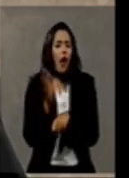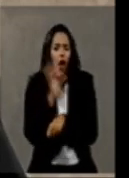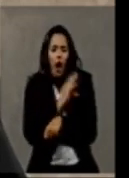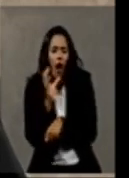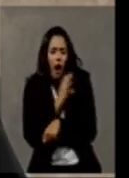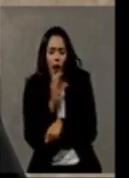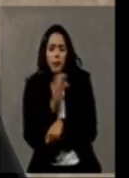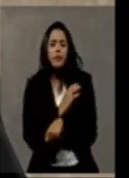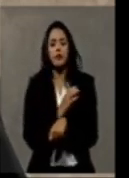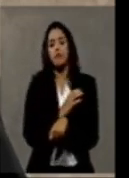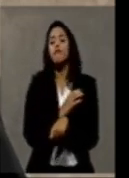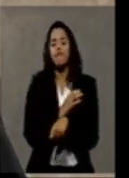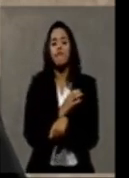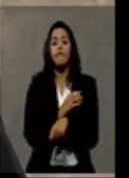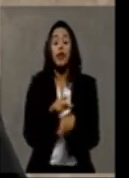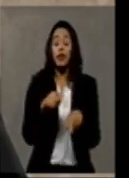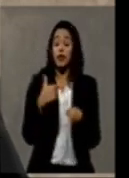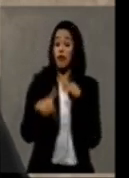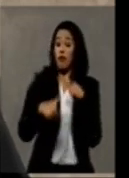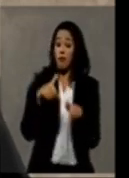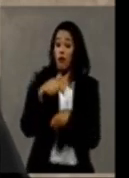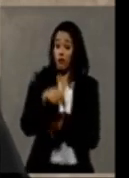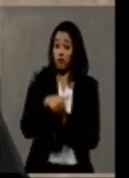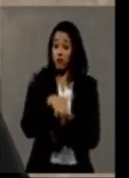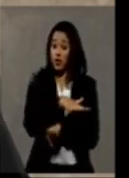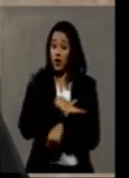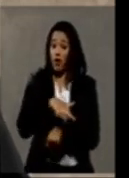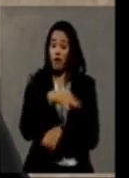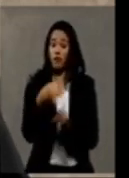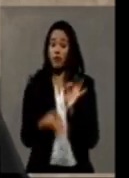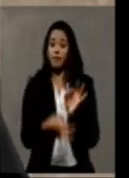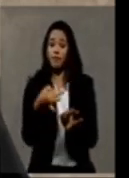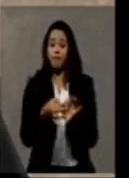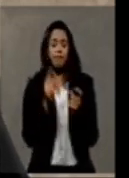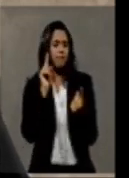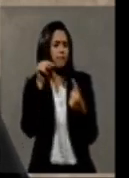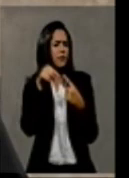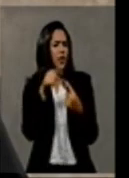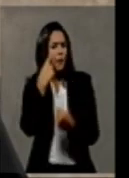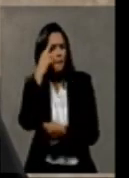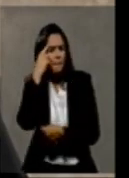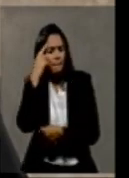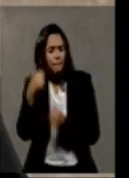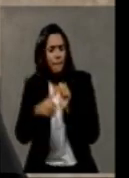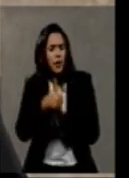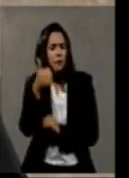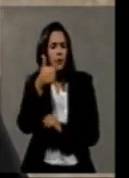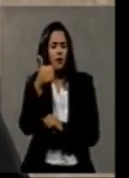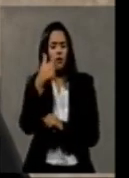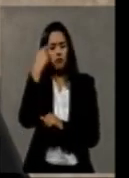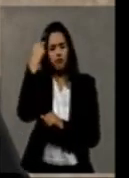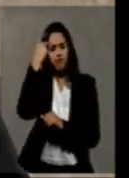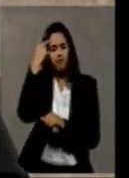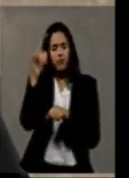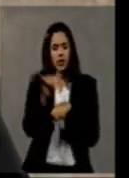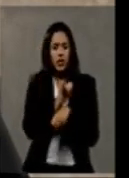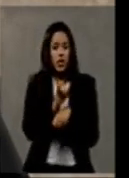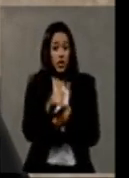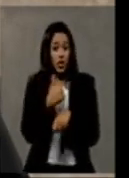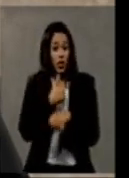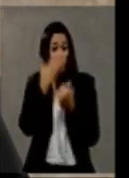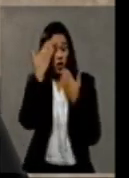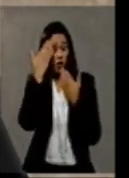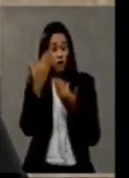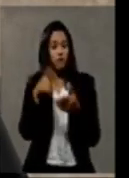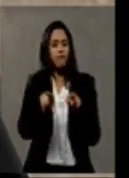da prestação jurisdicional o objetivo primeiro de nosso planejamento estratégico agradeço